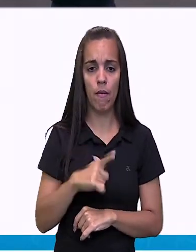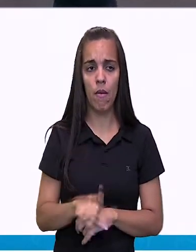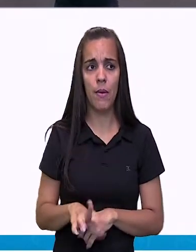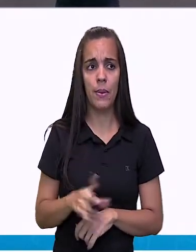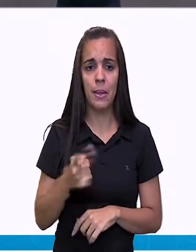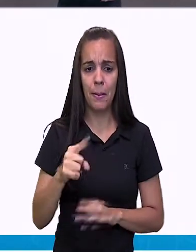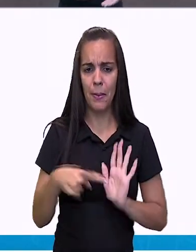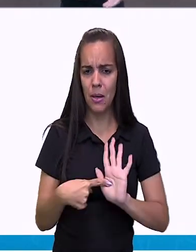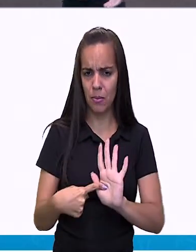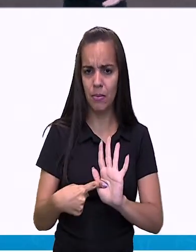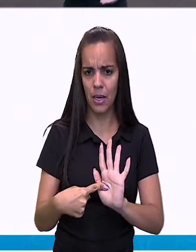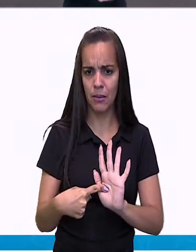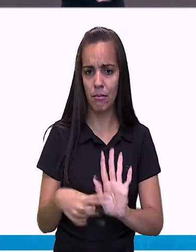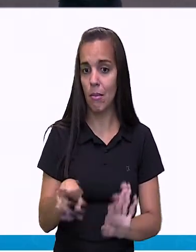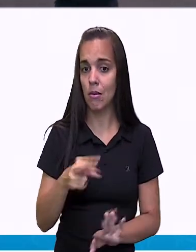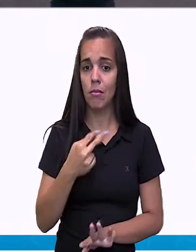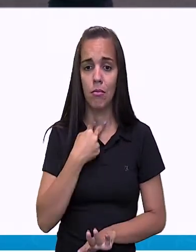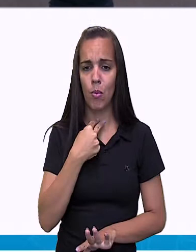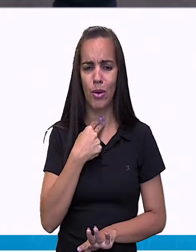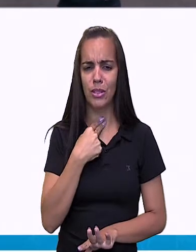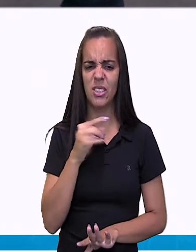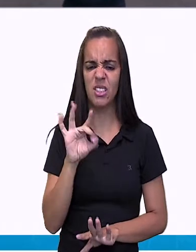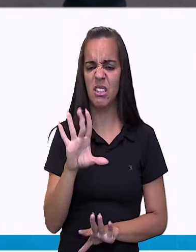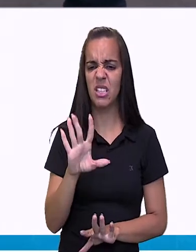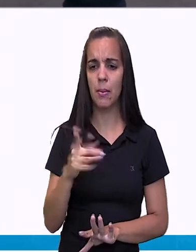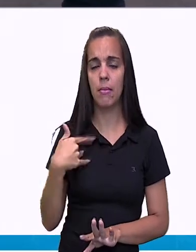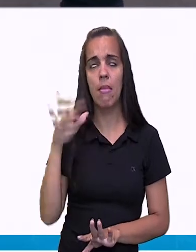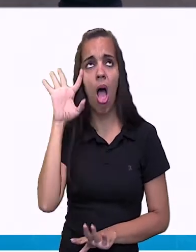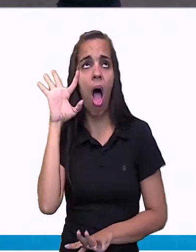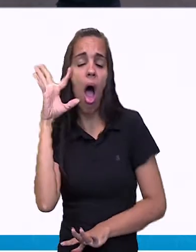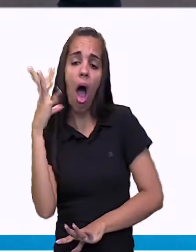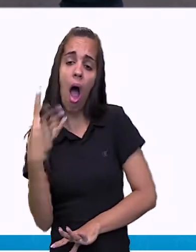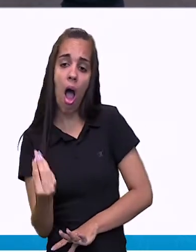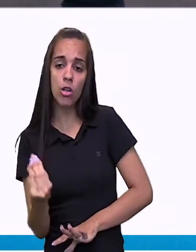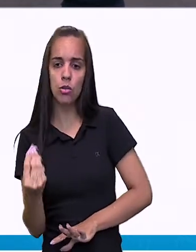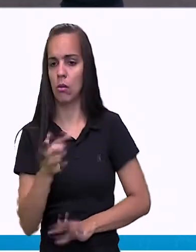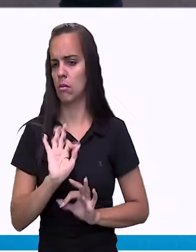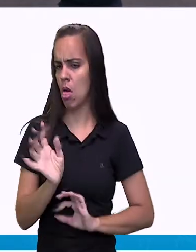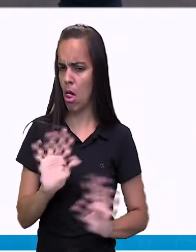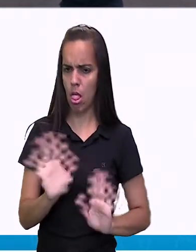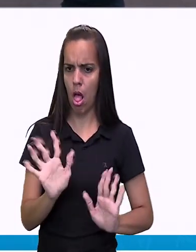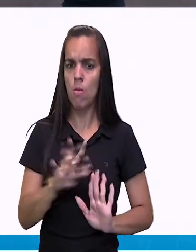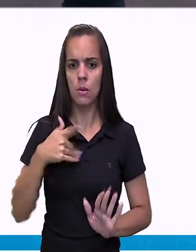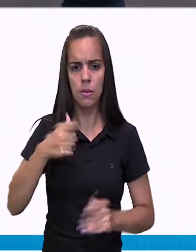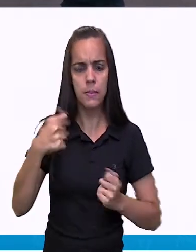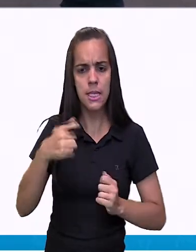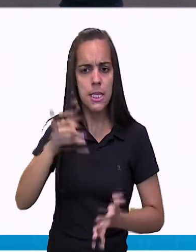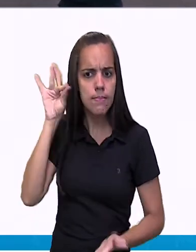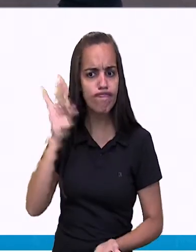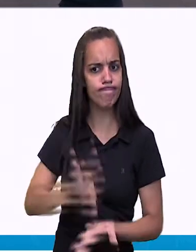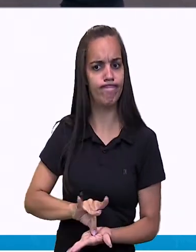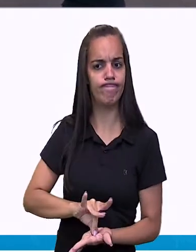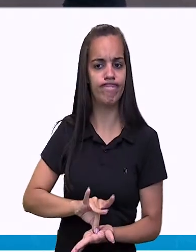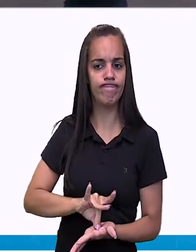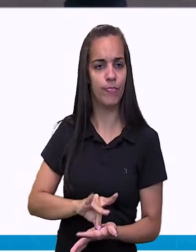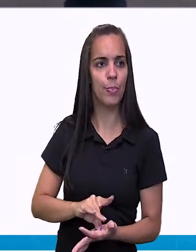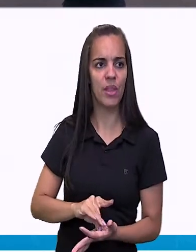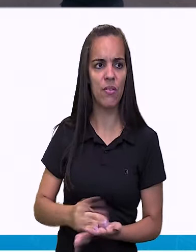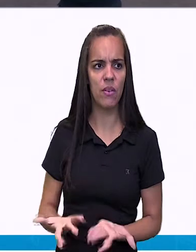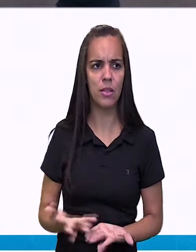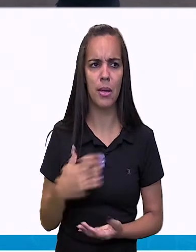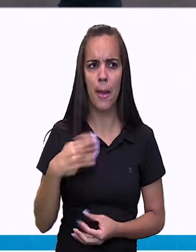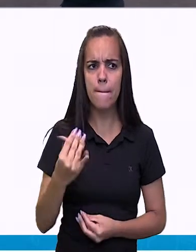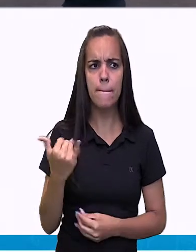apresentados argumentos. E os argumentos, eles não são baseados em achismo. Ah, porque eu acho assim. Não.